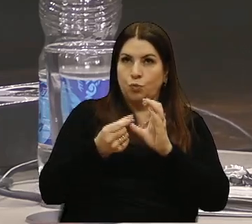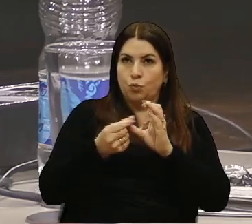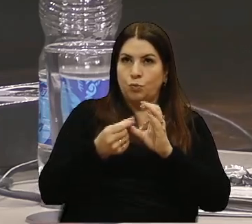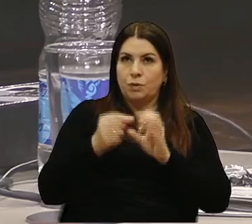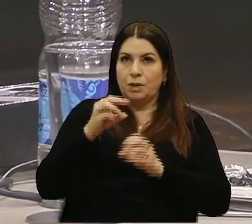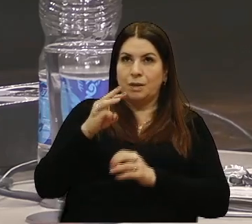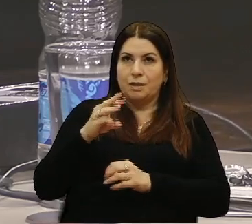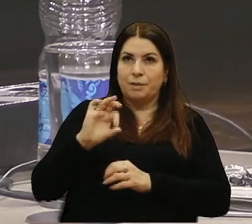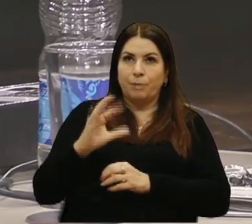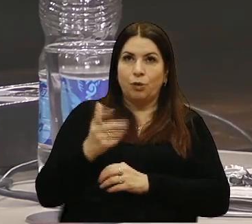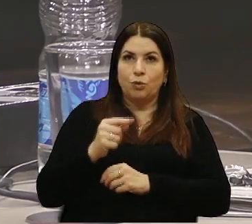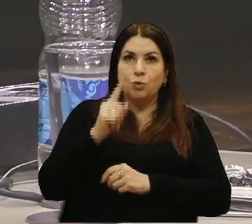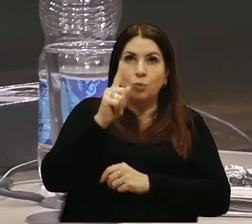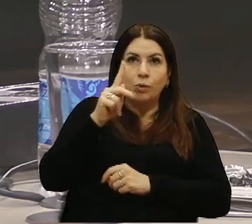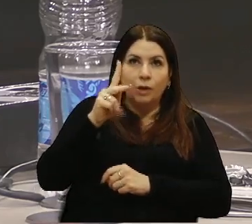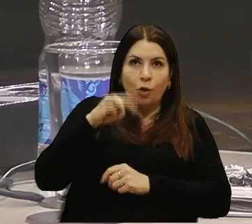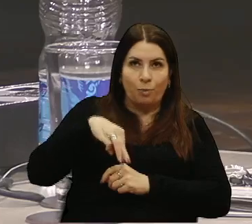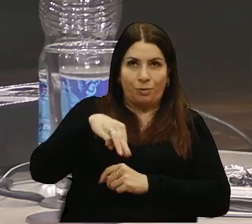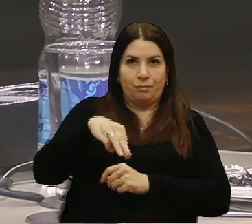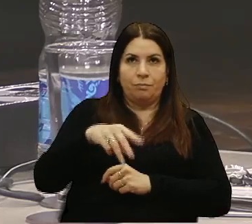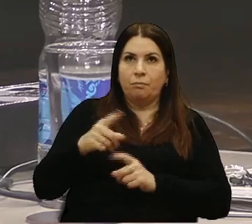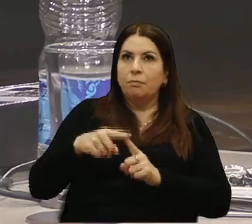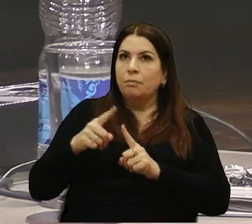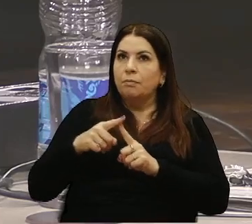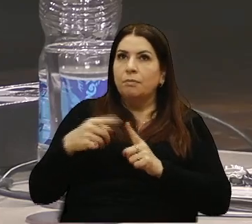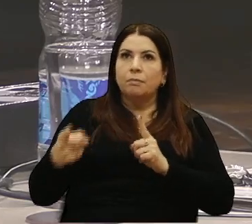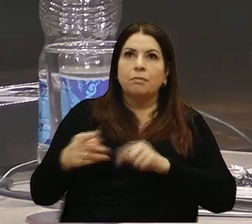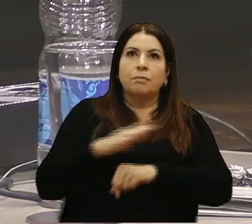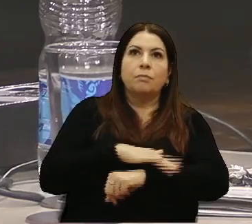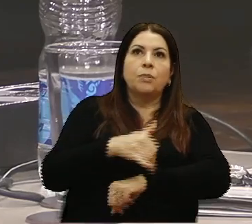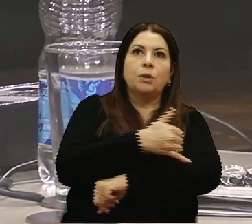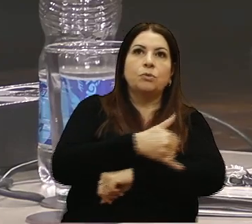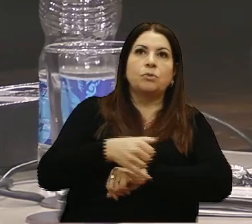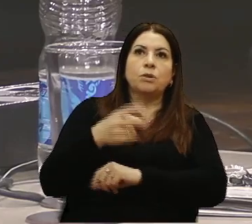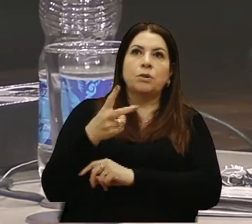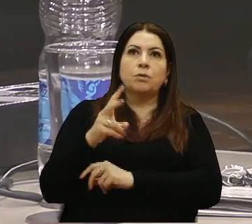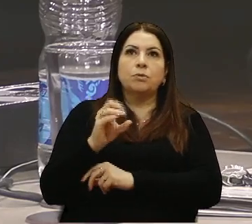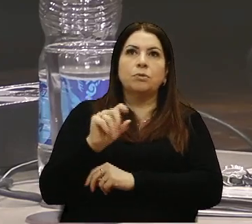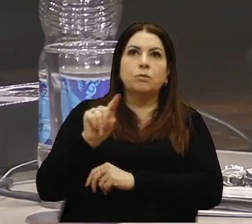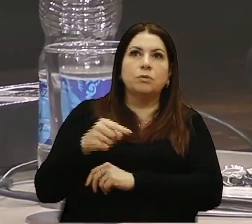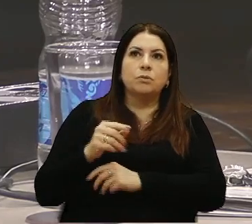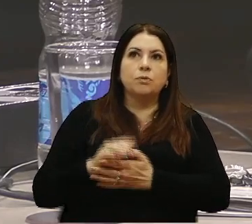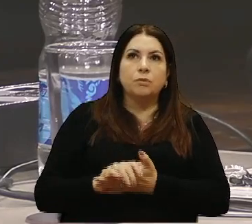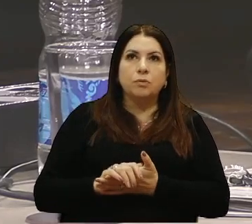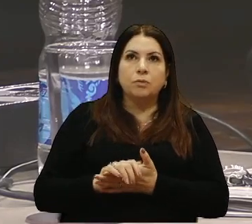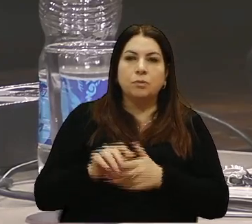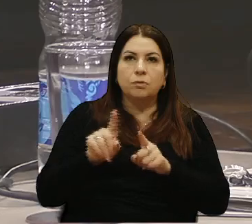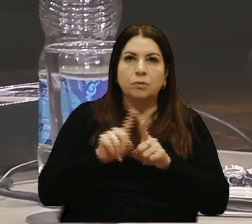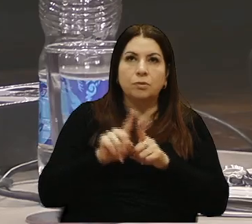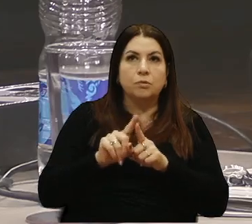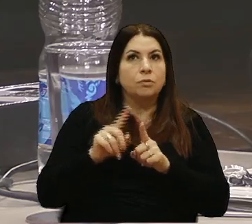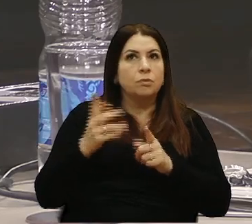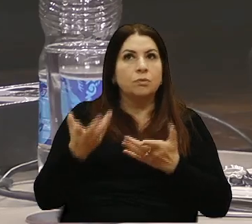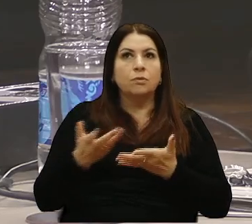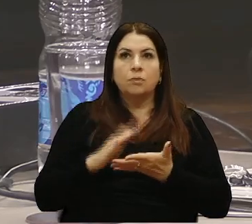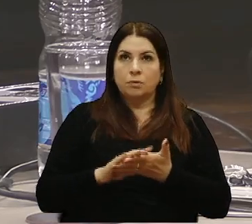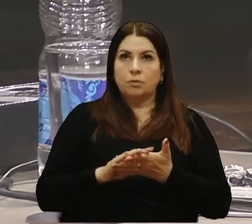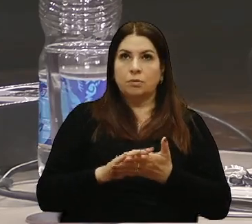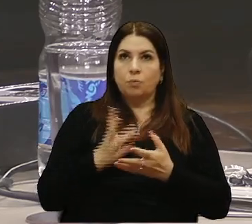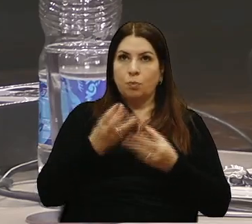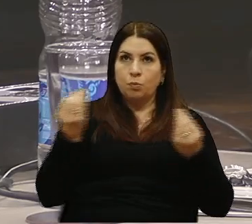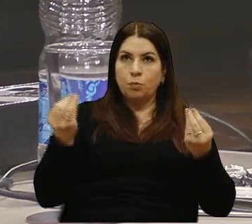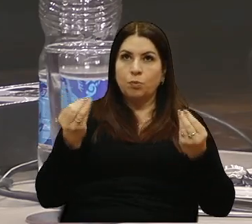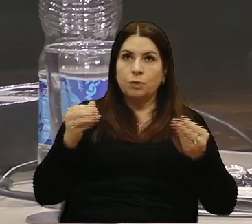3 milhões ao quilômetro. E esse novo tipo de pavimentação é 250 mil. Então, talvez seja a solução para